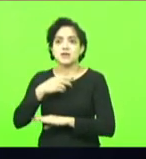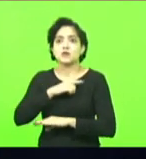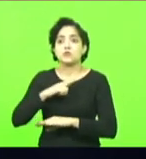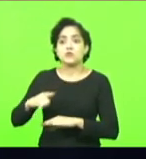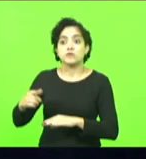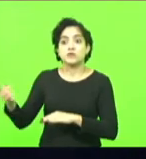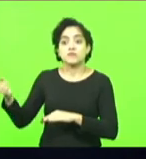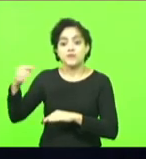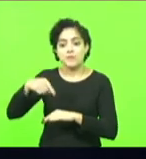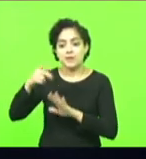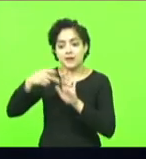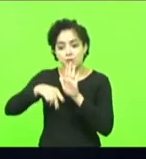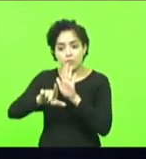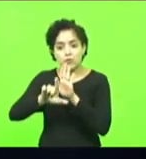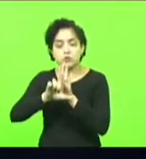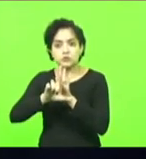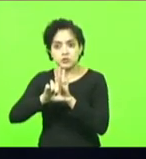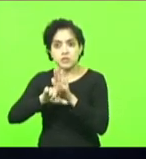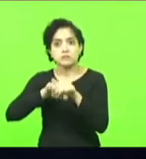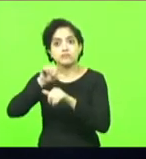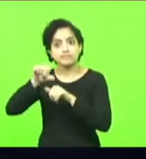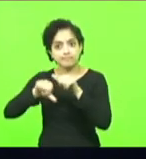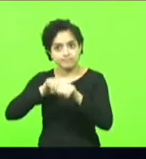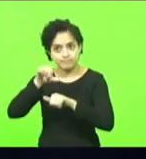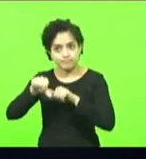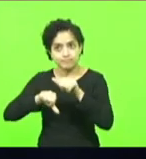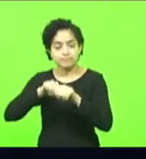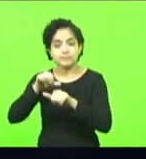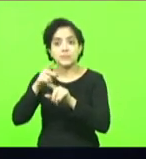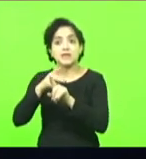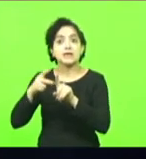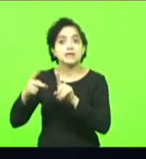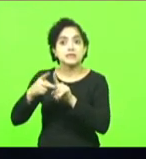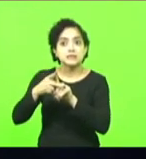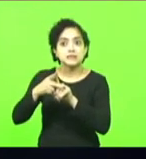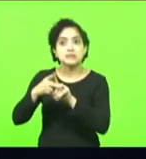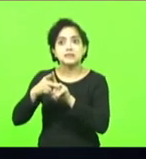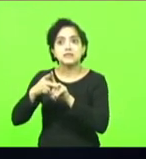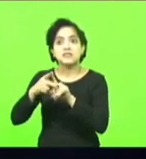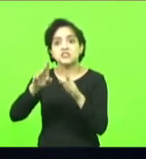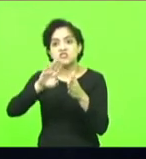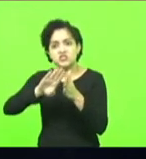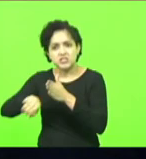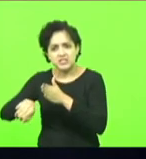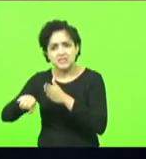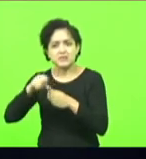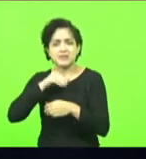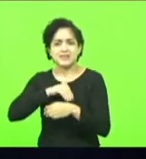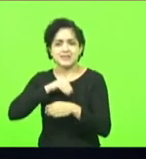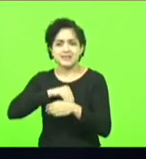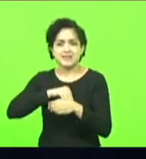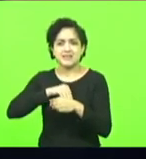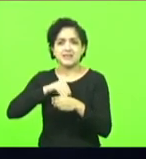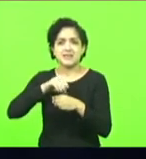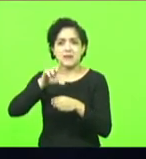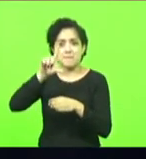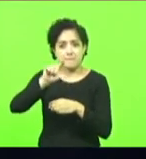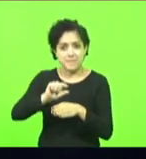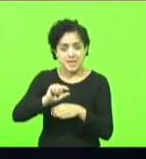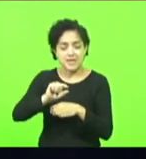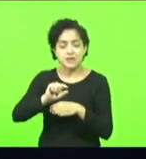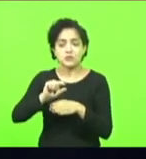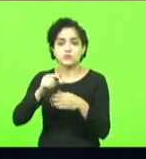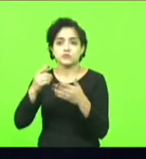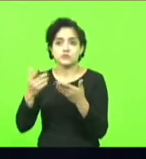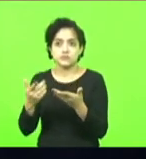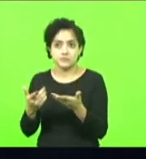um projeto de reforma da Previdência, tirando aquele que ganha menos de 6 mil, acima de